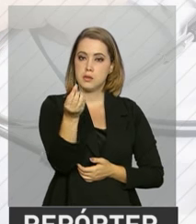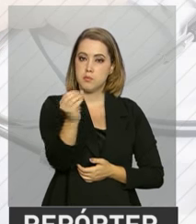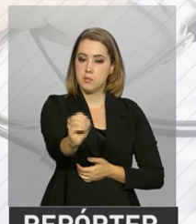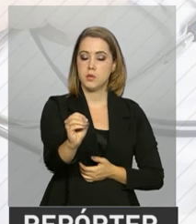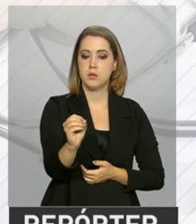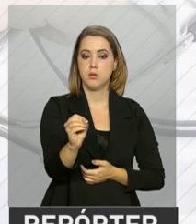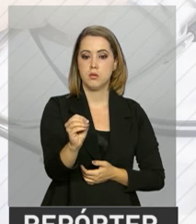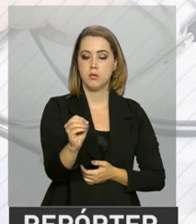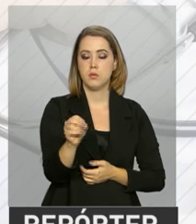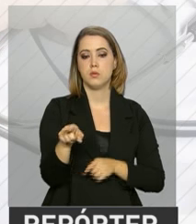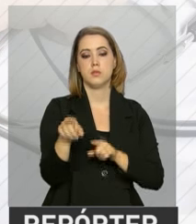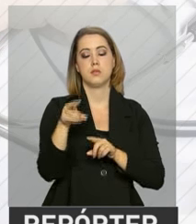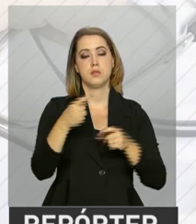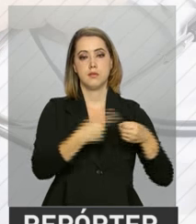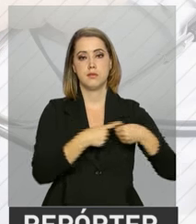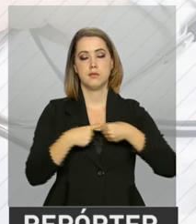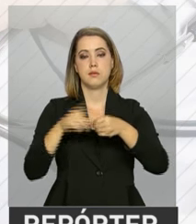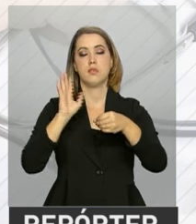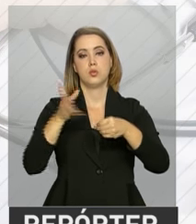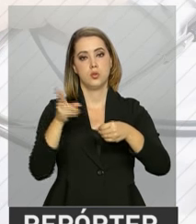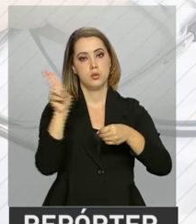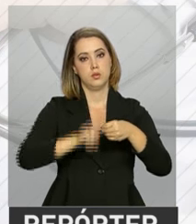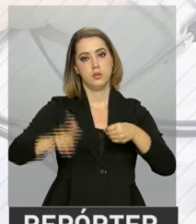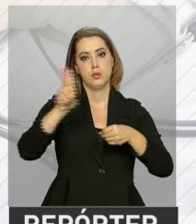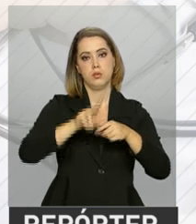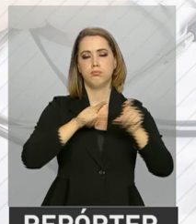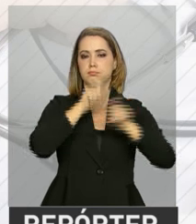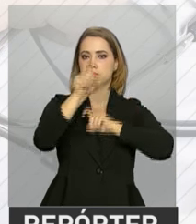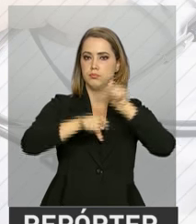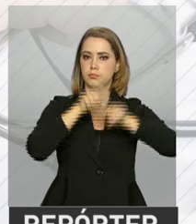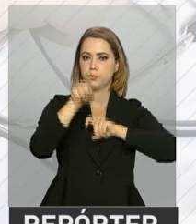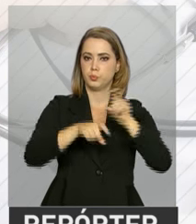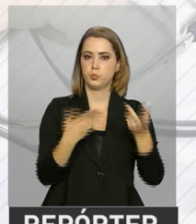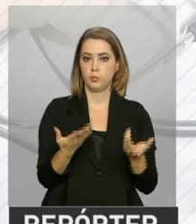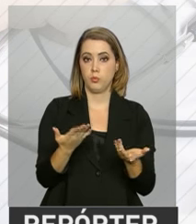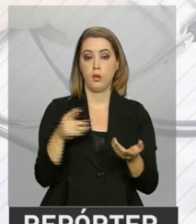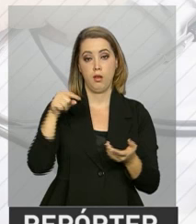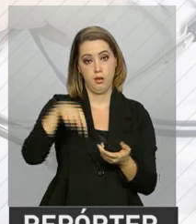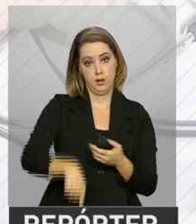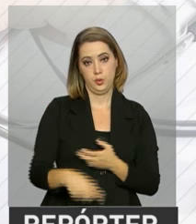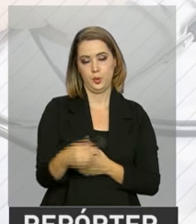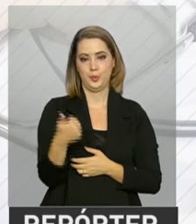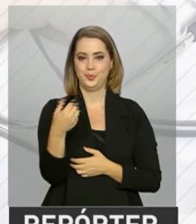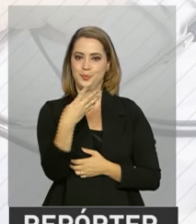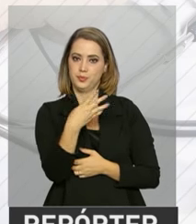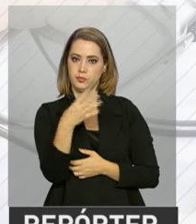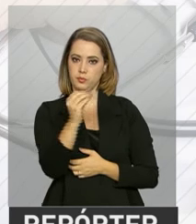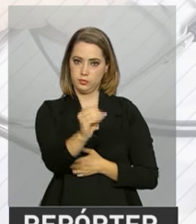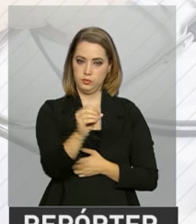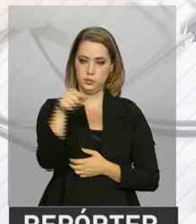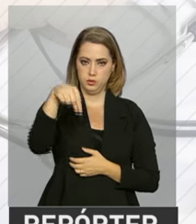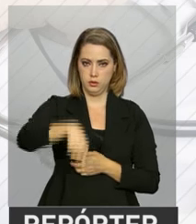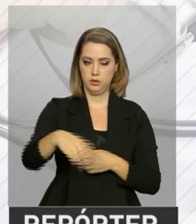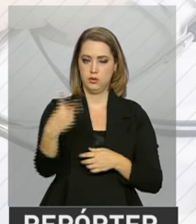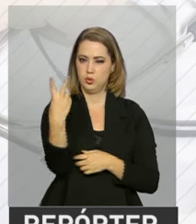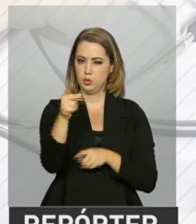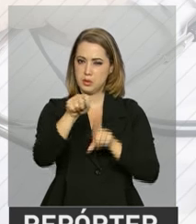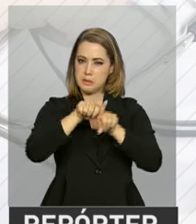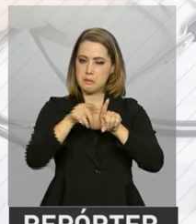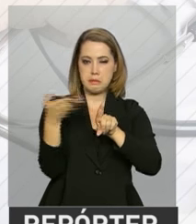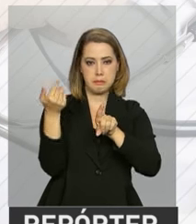já estão usando o prontuário eletrônico 140 passaram a usar nos últimos 2 meses dos